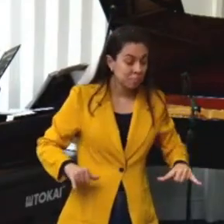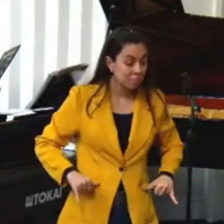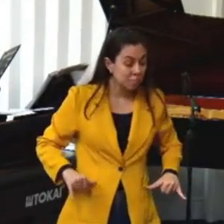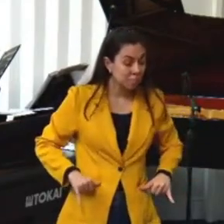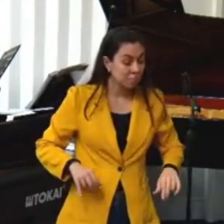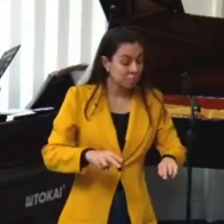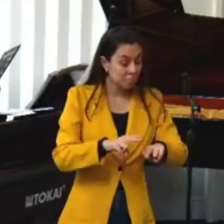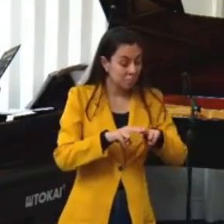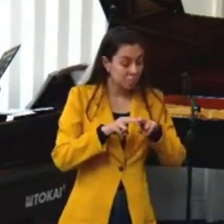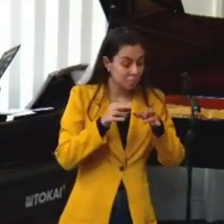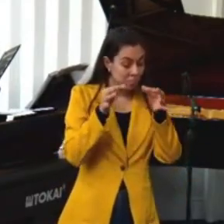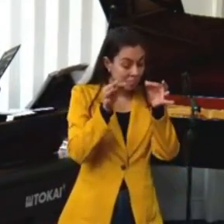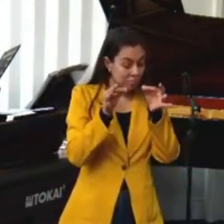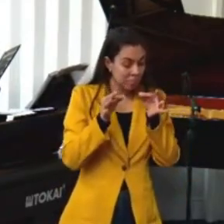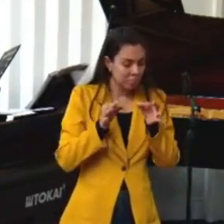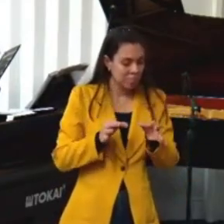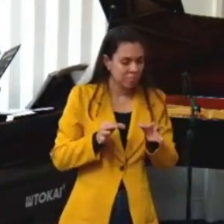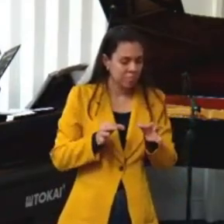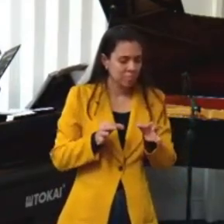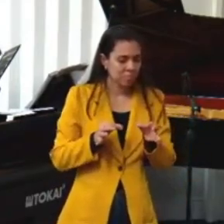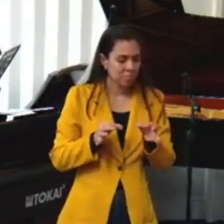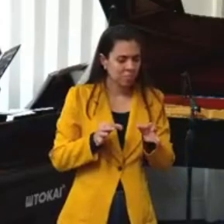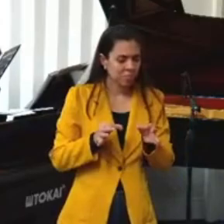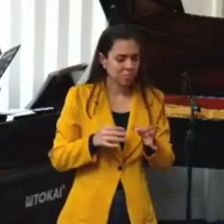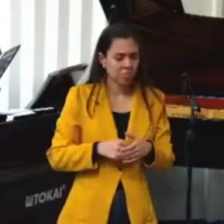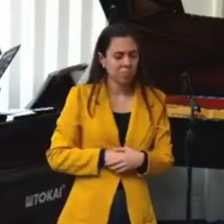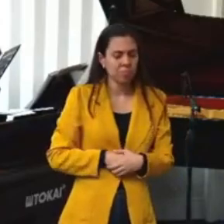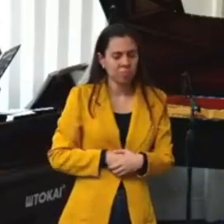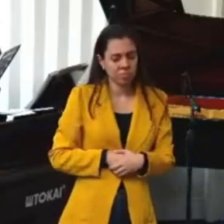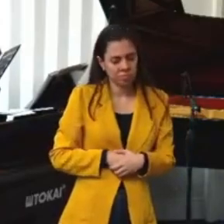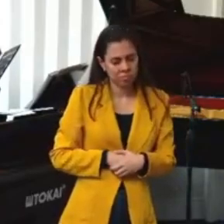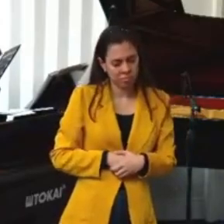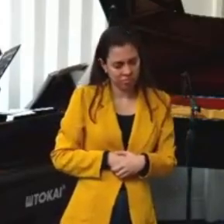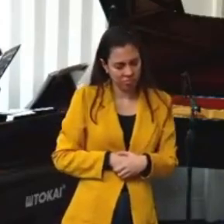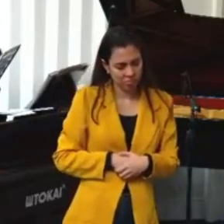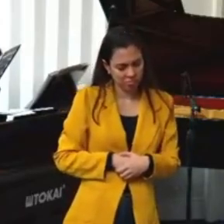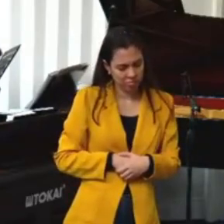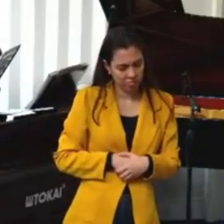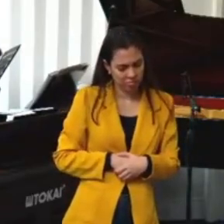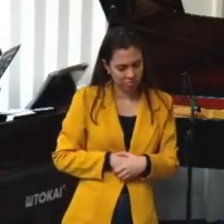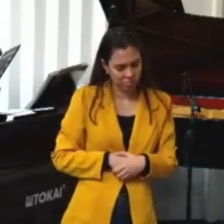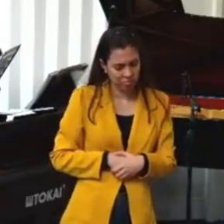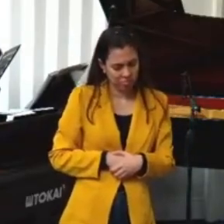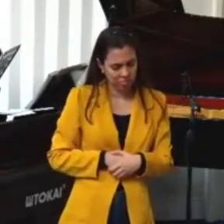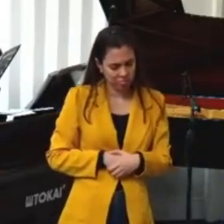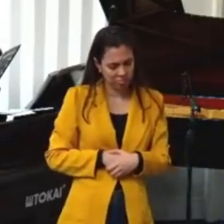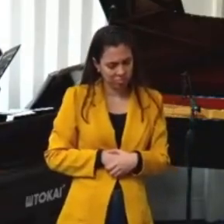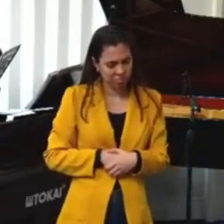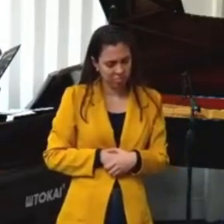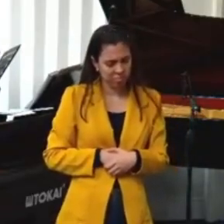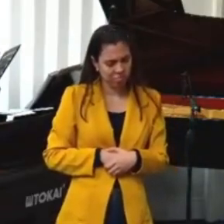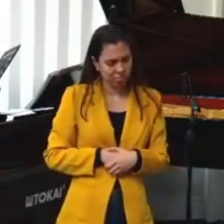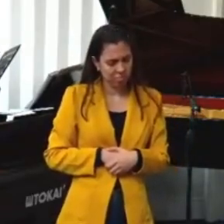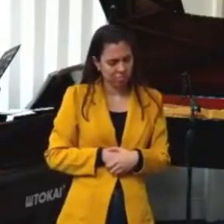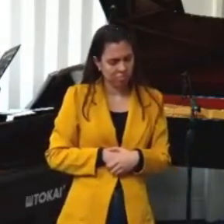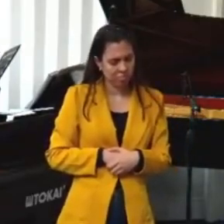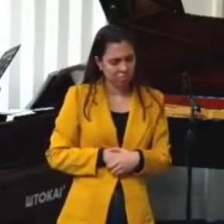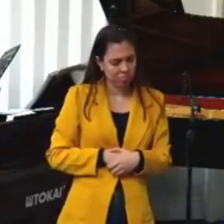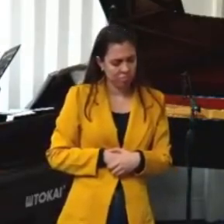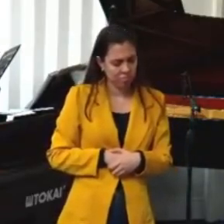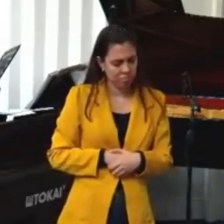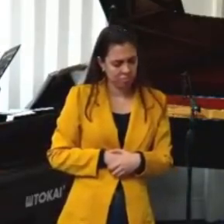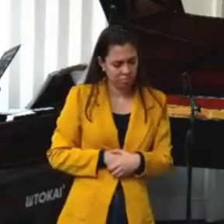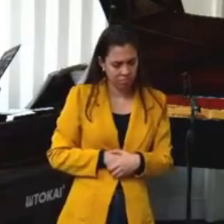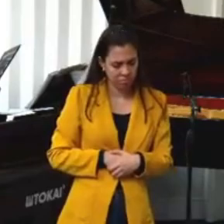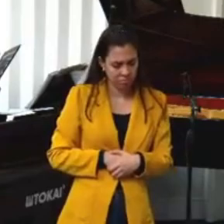que é certo. Permita que soframos por Sua glória. Permita que soframos porque o Senhor nos deu um